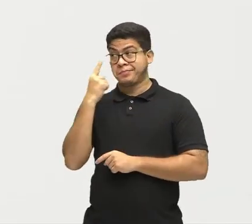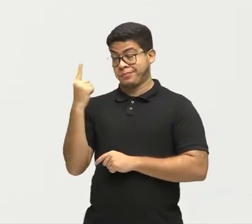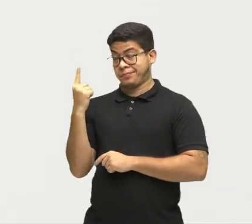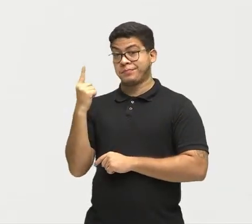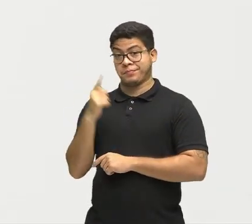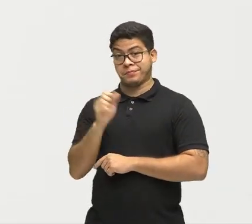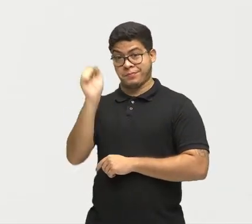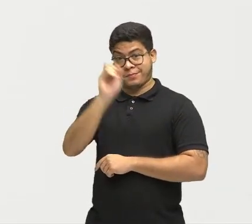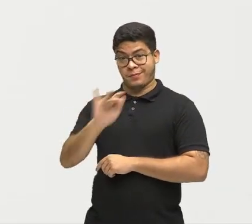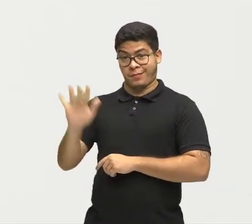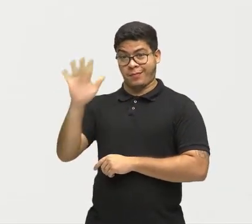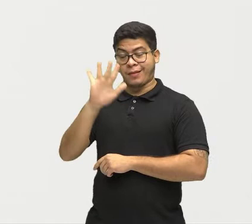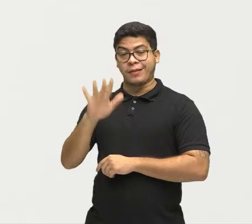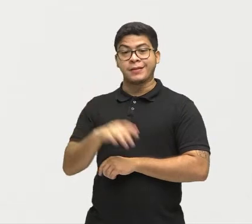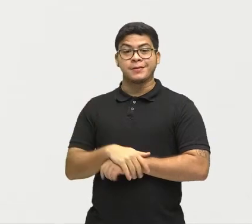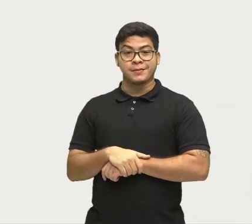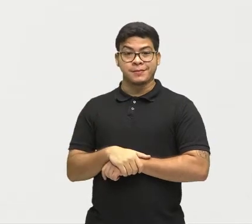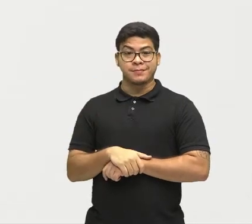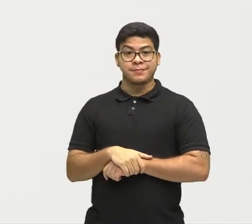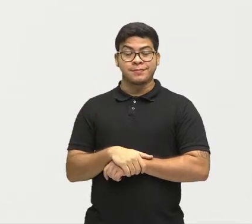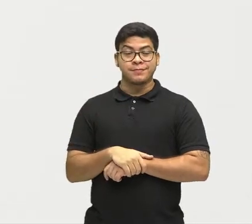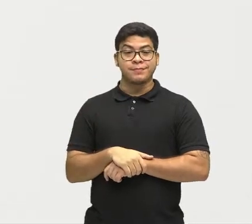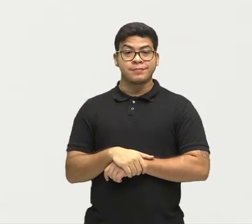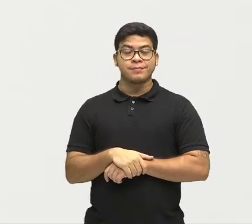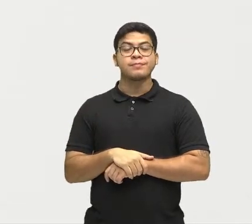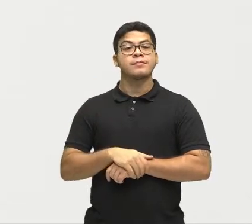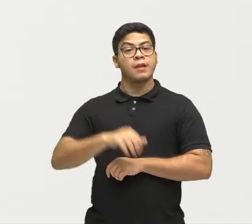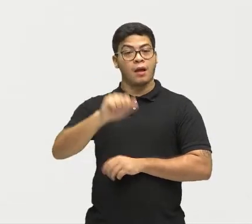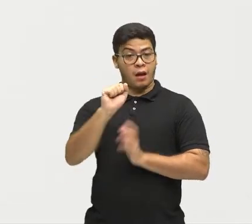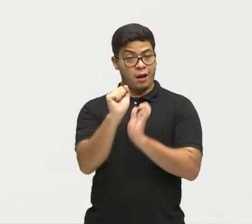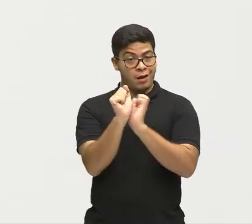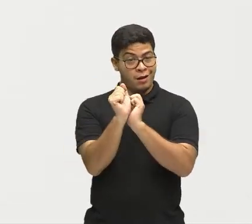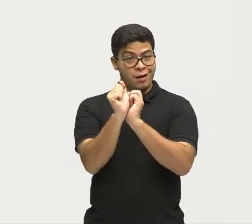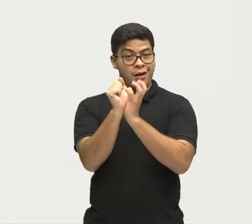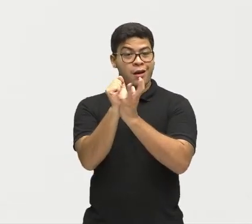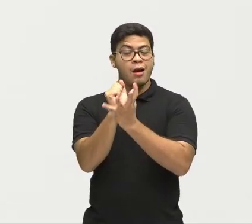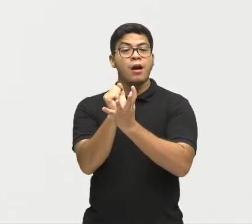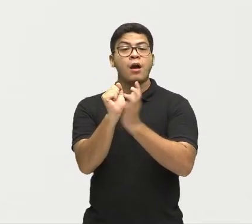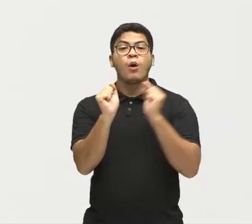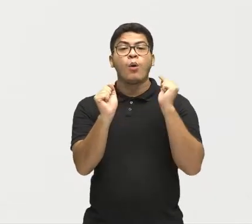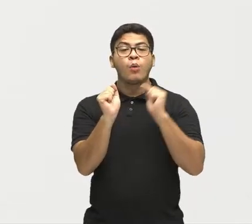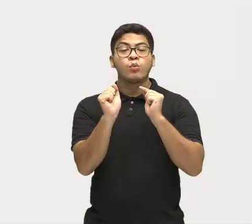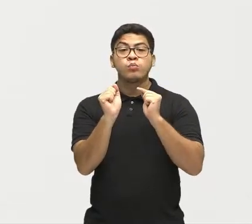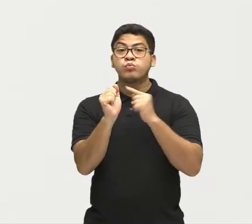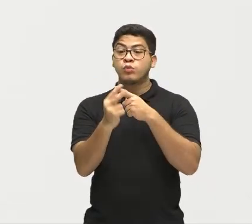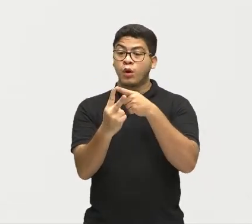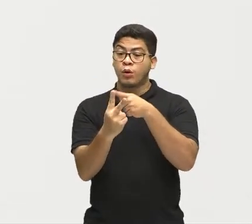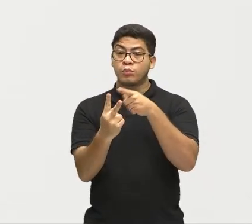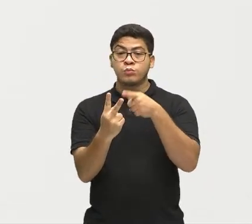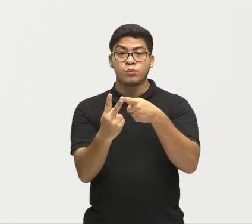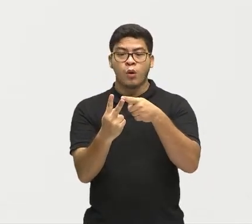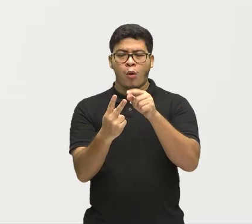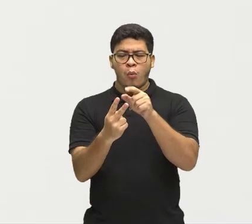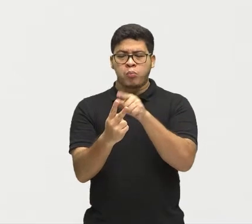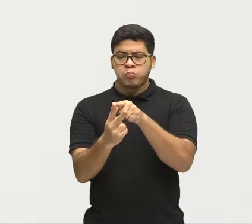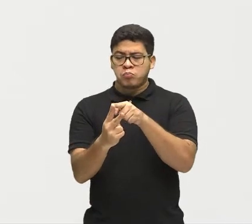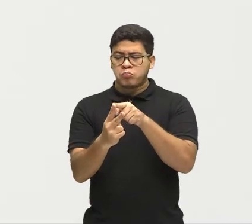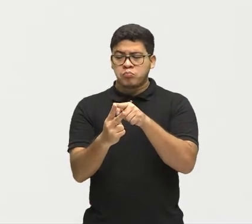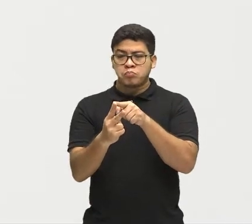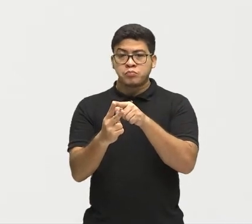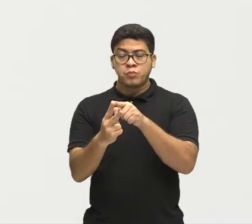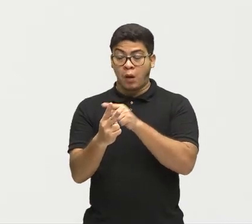na flor que isso acontece. As angiospermas, elas são divididas em dois grandes grupos e nós vamos ver